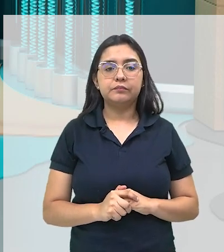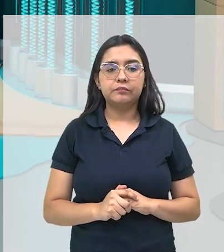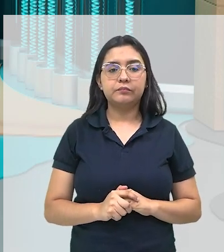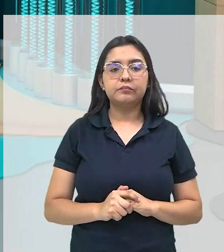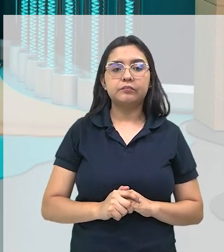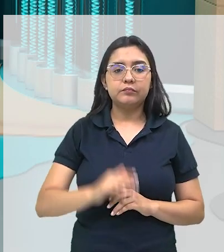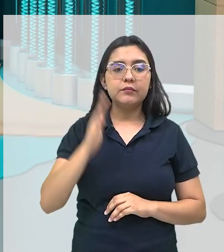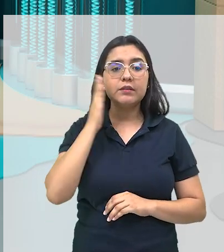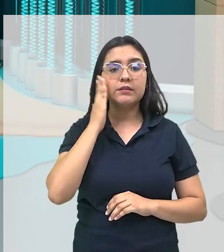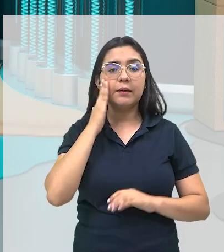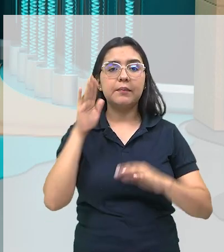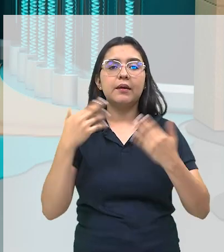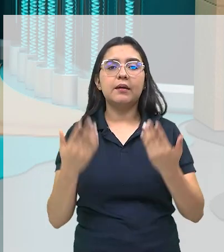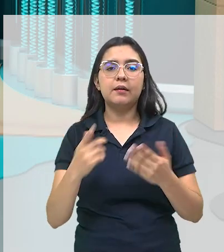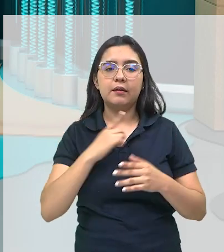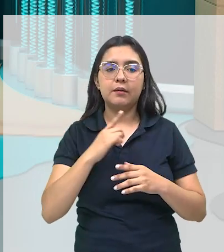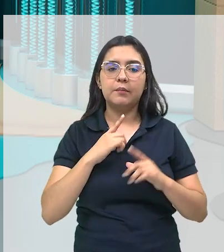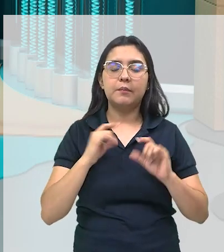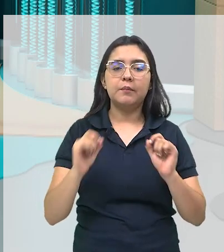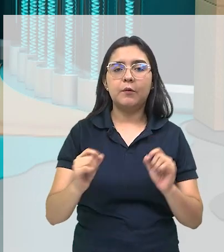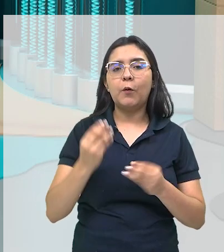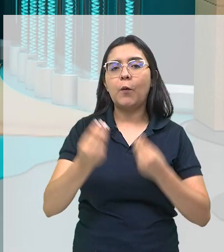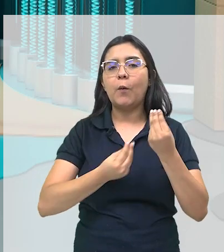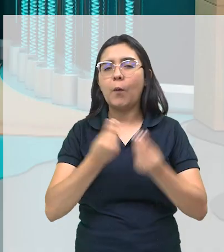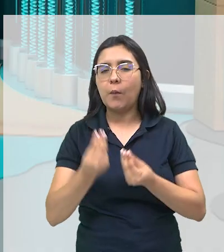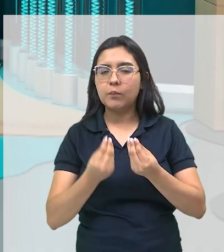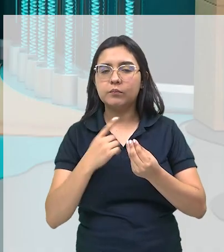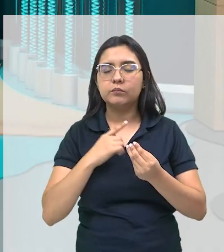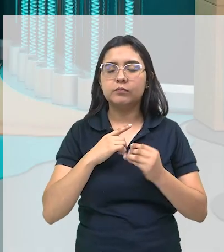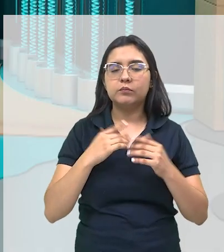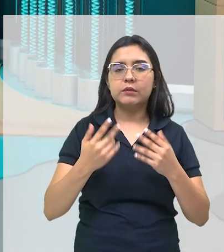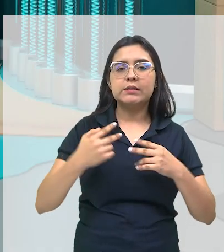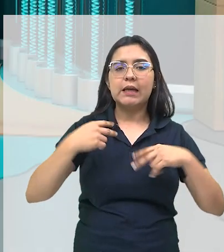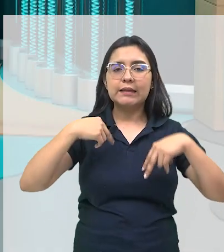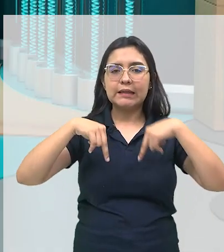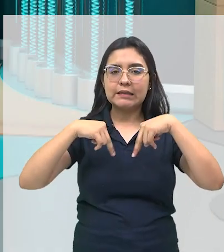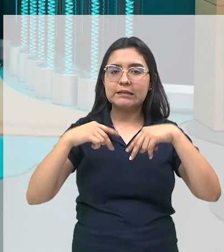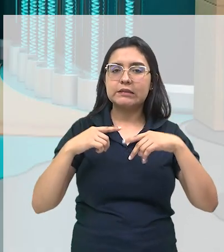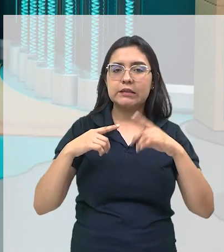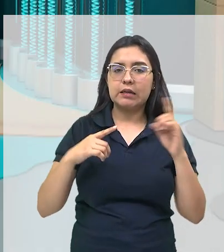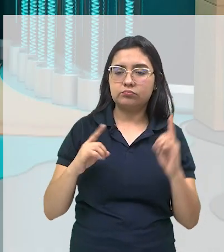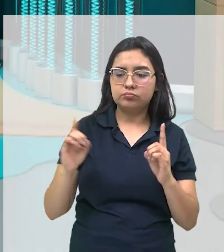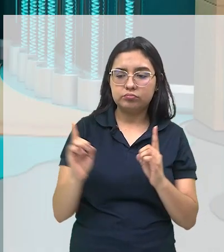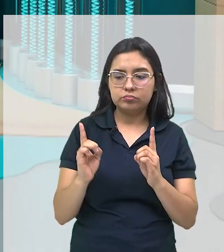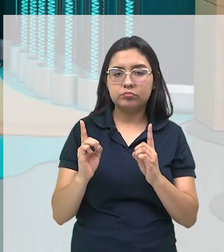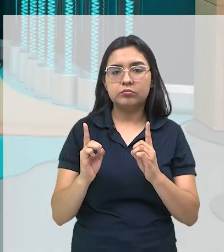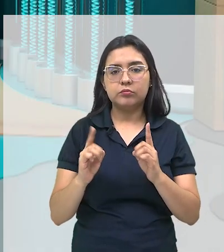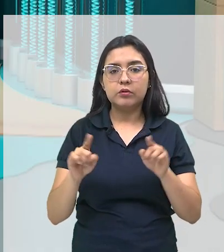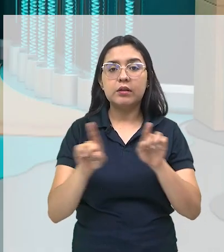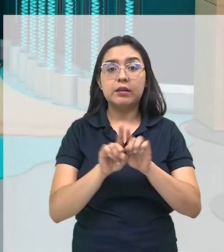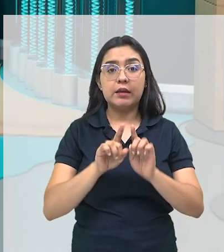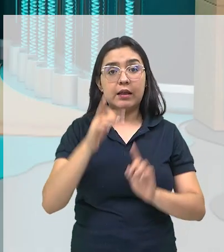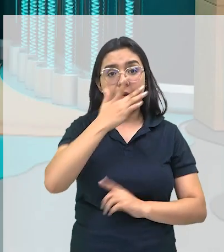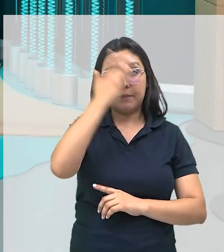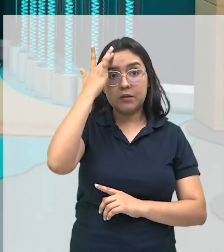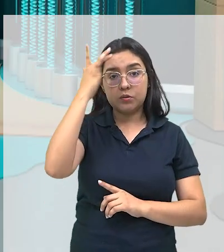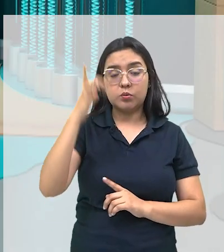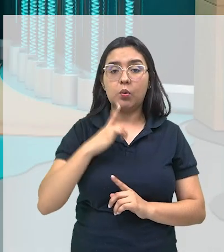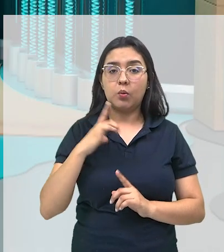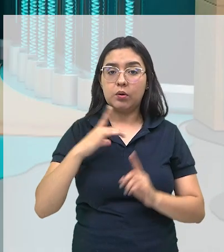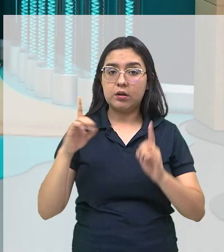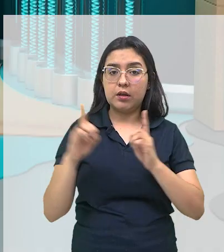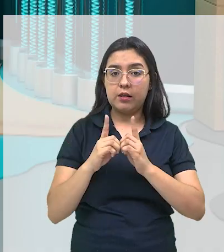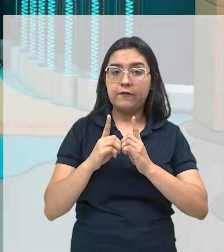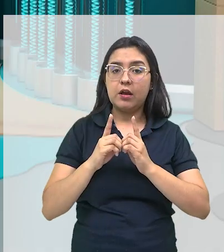distinguir os papéis, né, de uma dança de casal. Existe aquela pessoa que é o condutor, né?